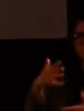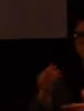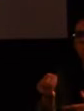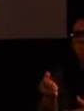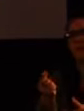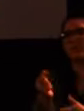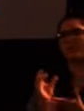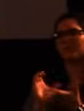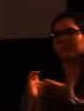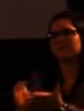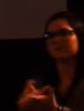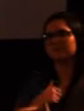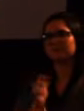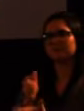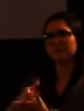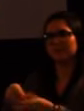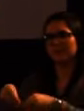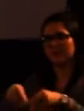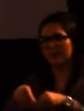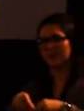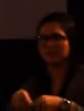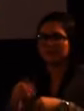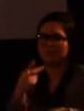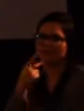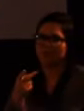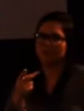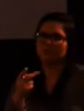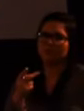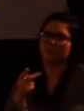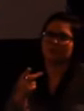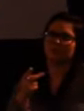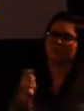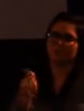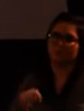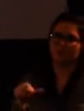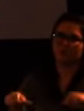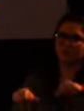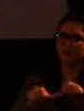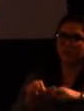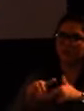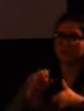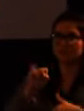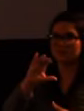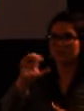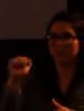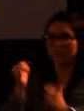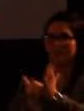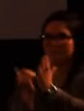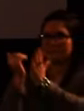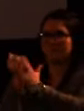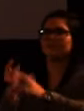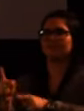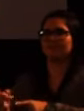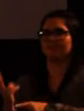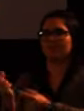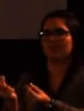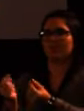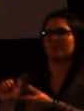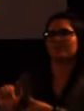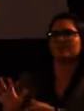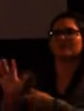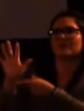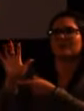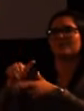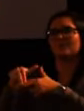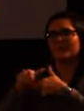terra, no valor econômico do terreno, nós estamos falando aí, pois geralmente quanto maior o CA, mais valorizado é o terreno. Então por